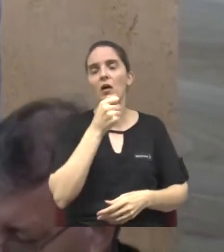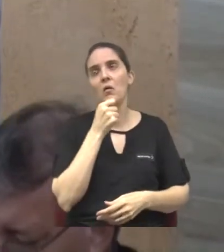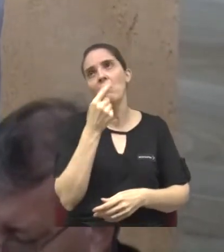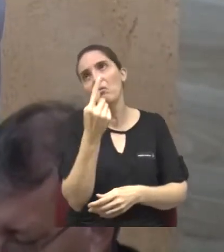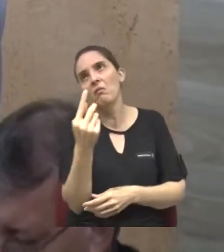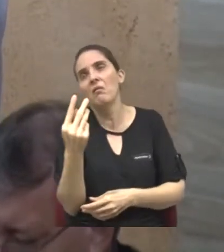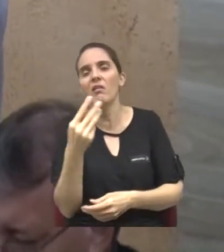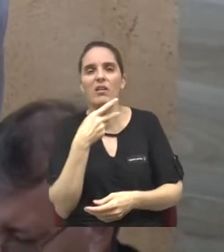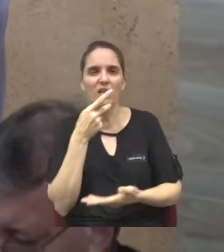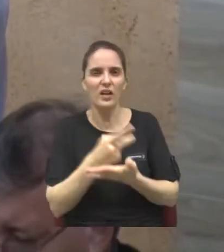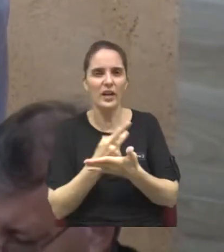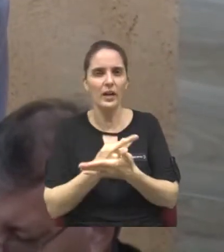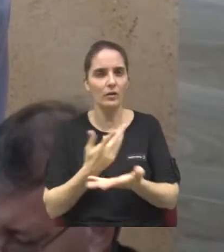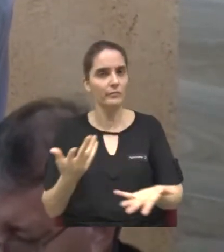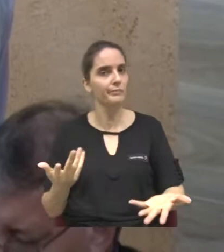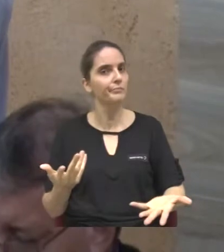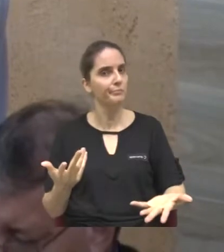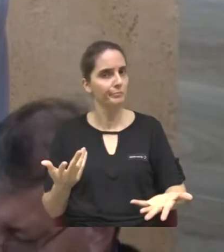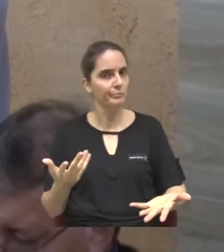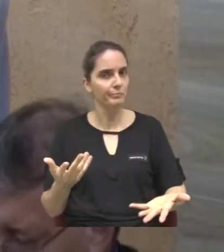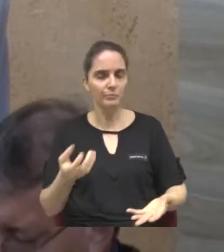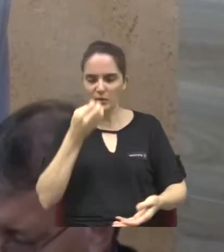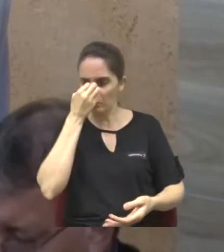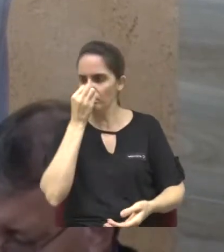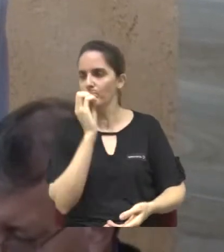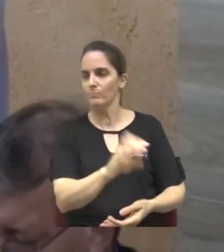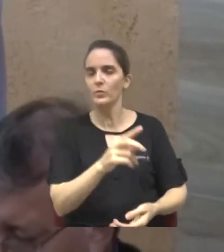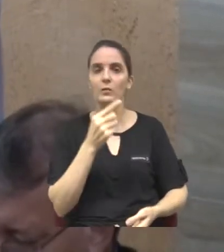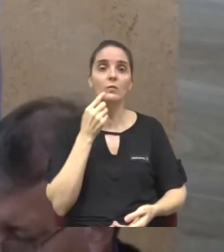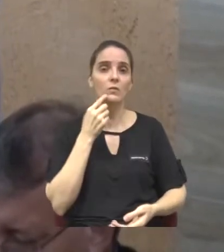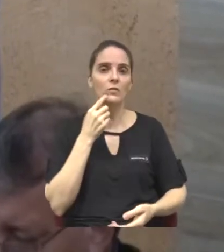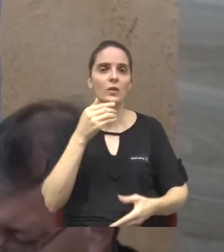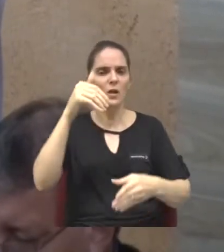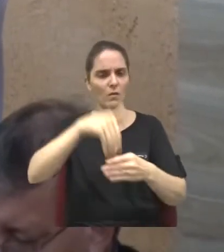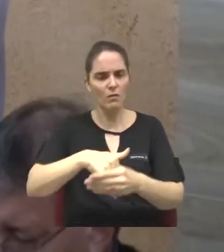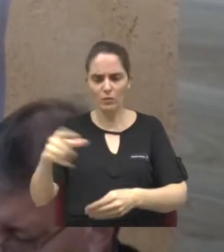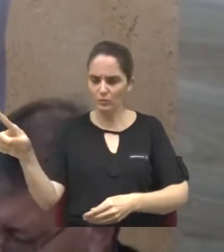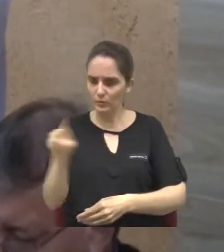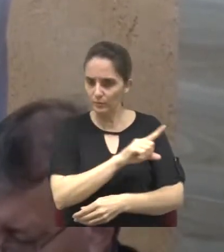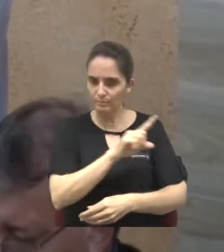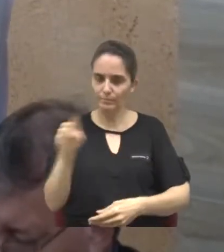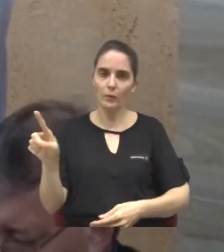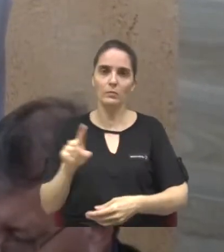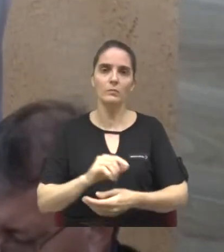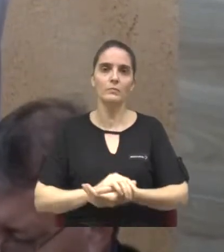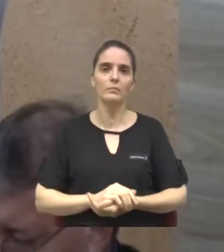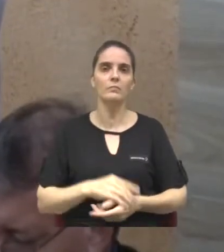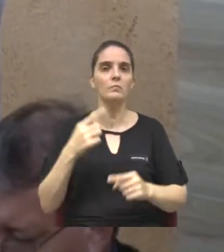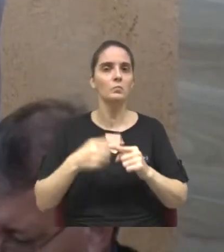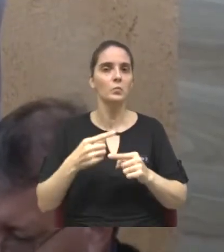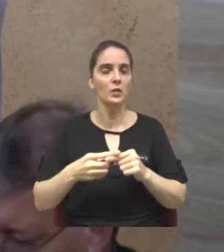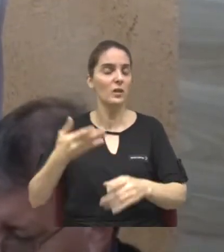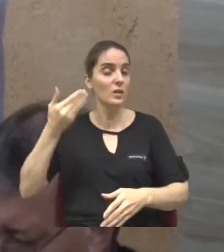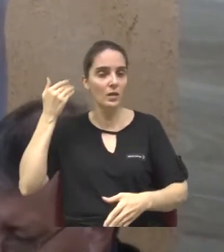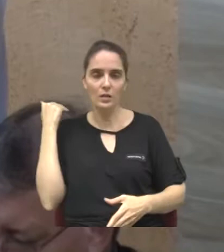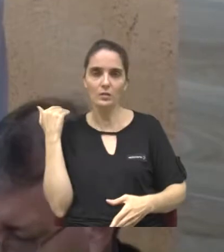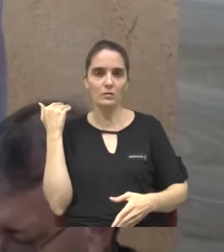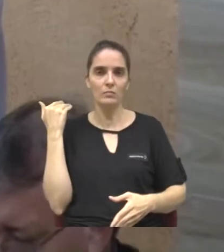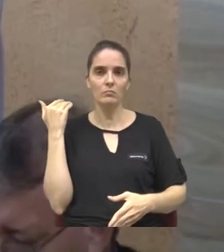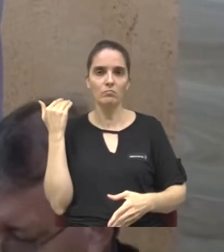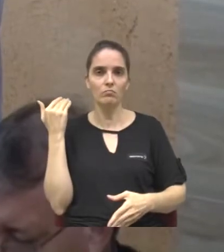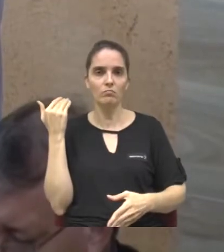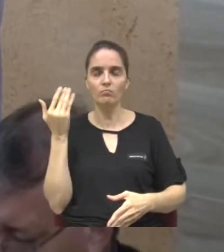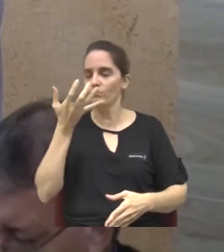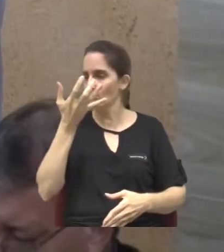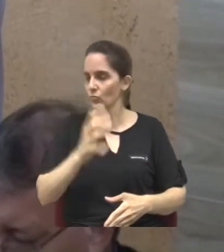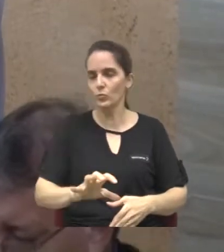erros. Então fica aqui meu repúdio. E o meu voto contrário a esse projeto, porque desde o começo já deveria